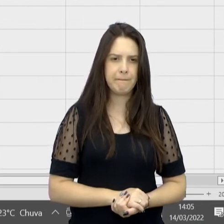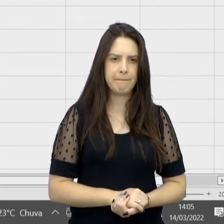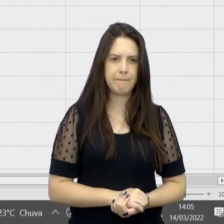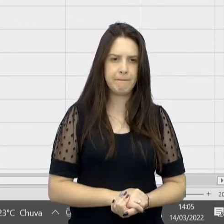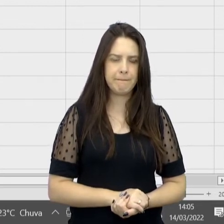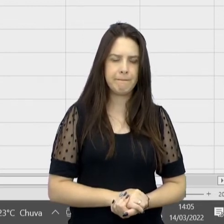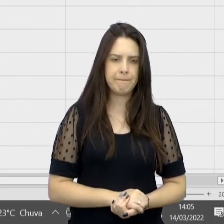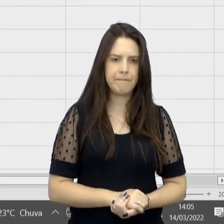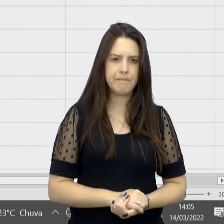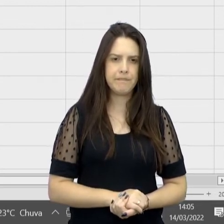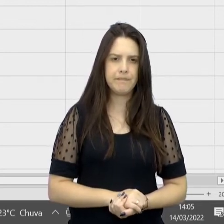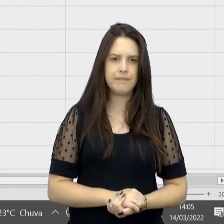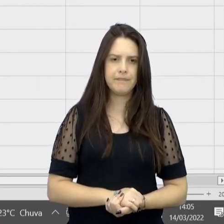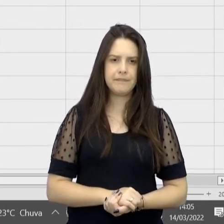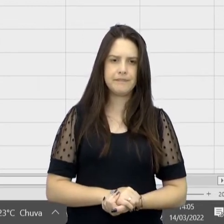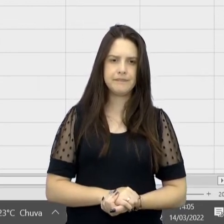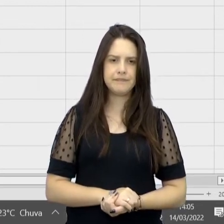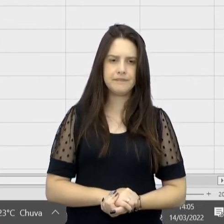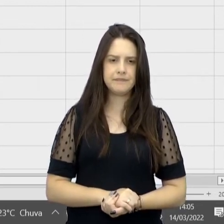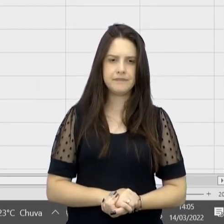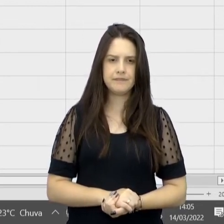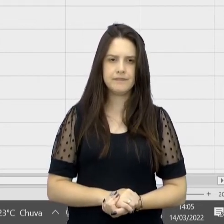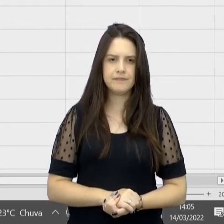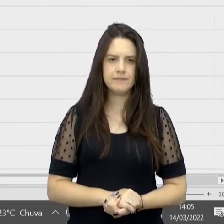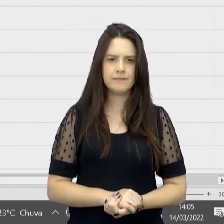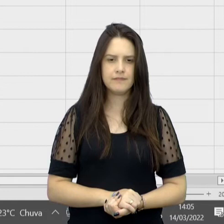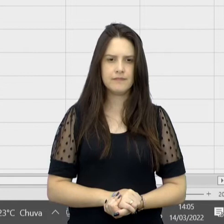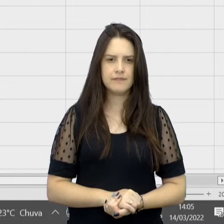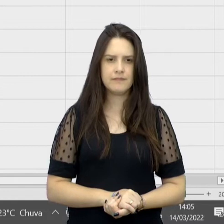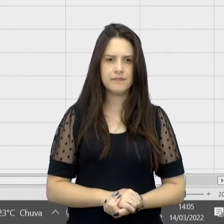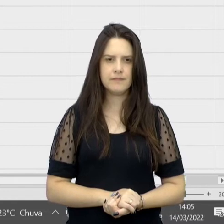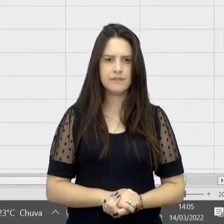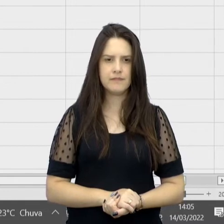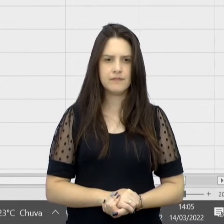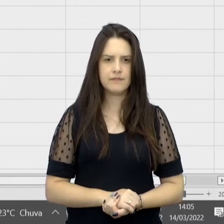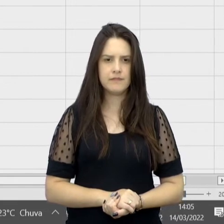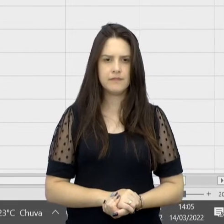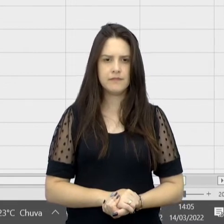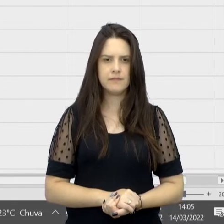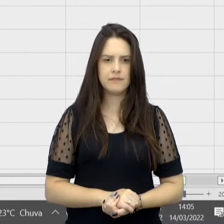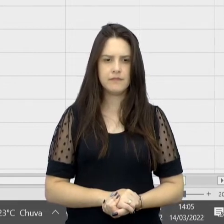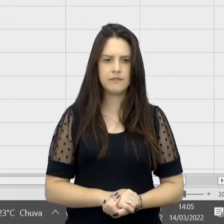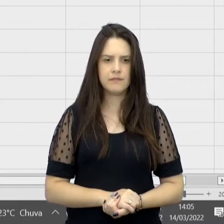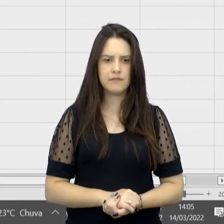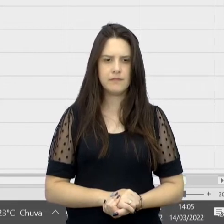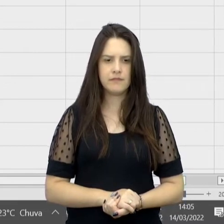E a letra branca. Não ficou bom. Vamos pôr mais escuro então.